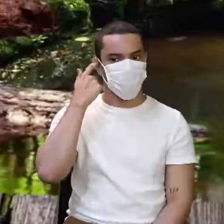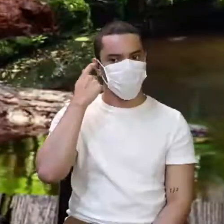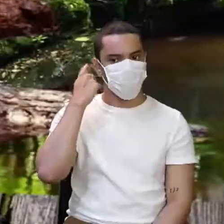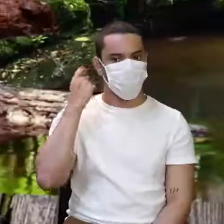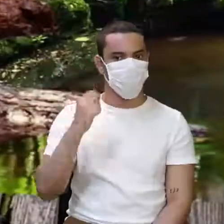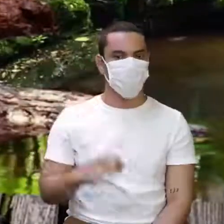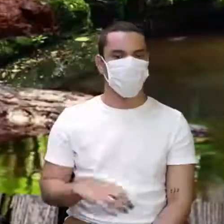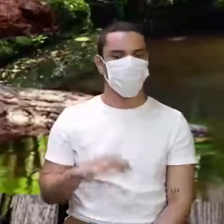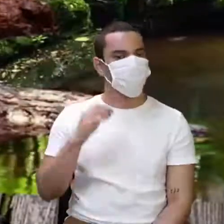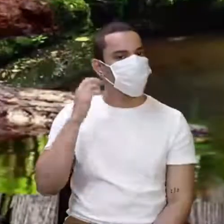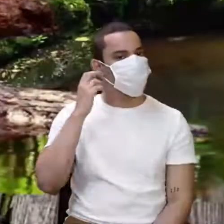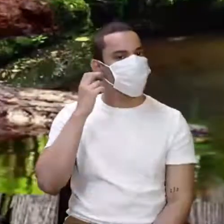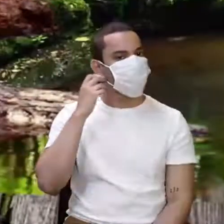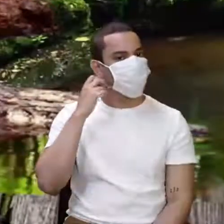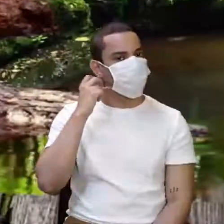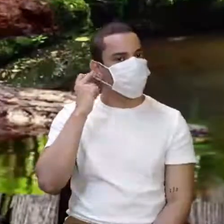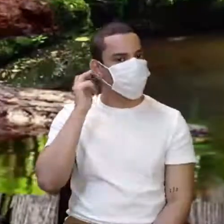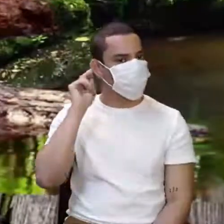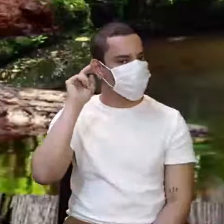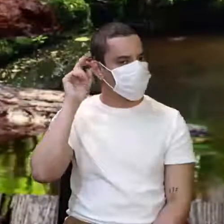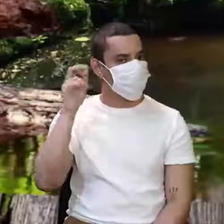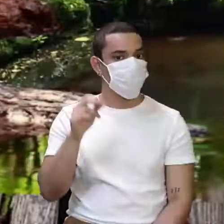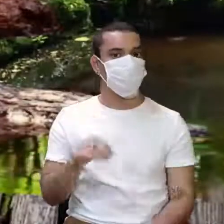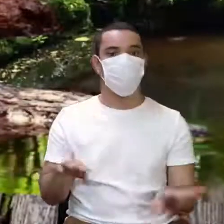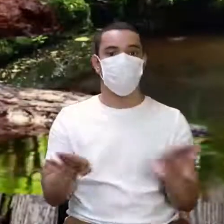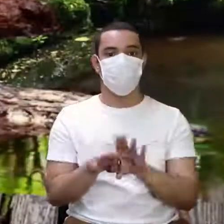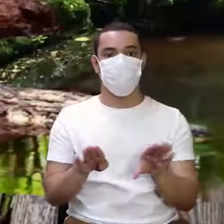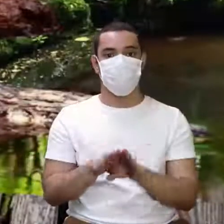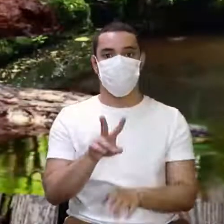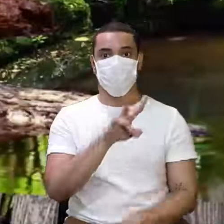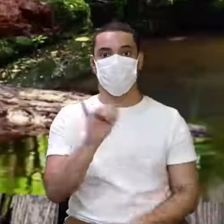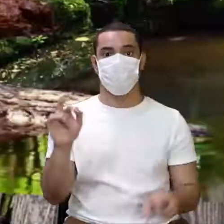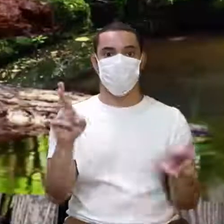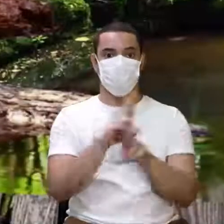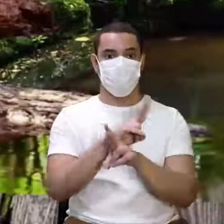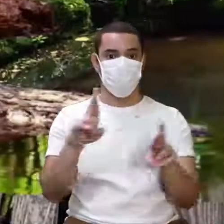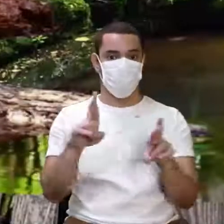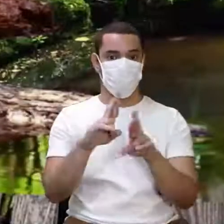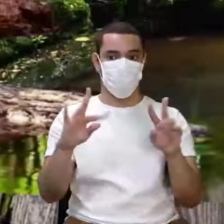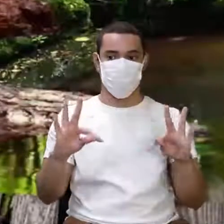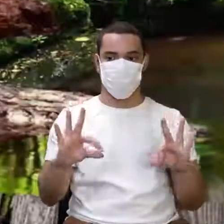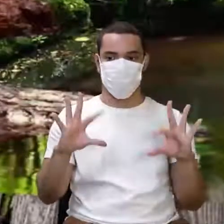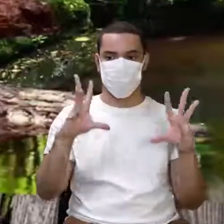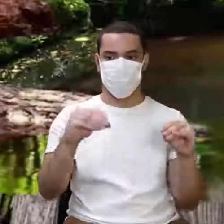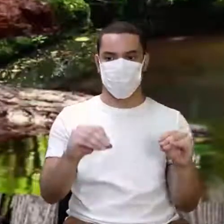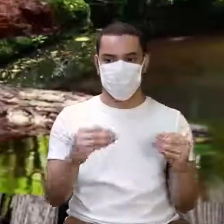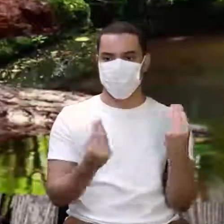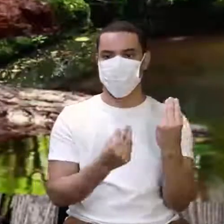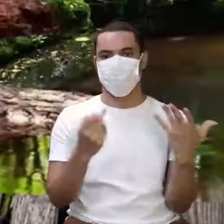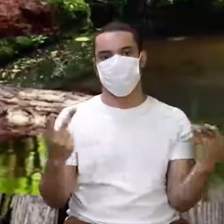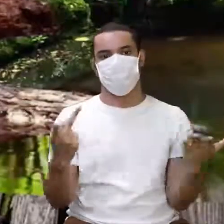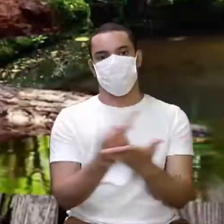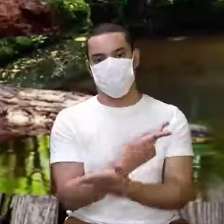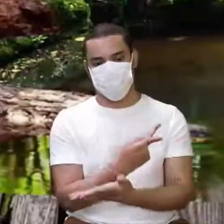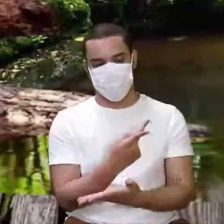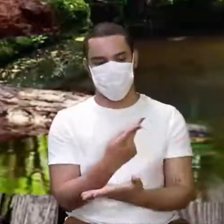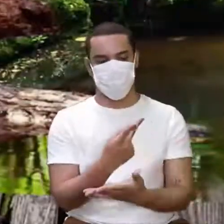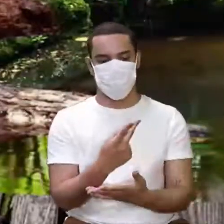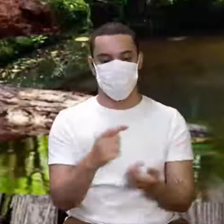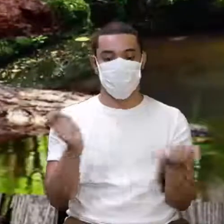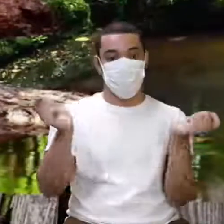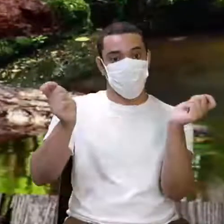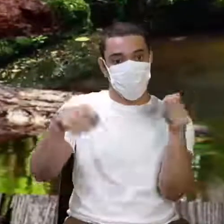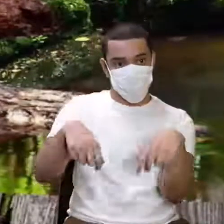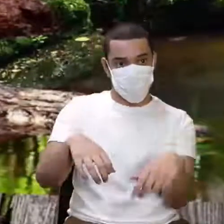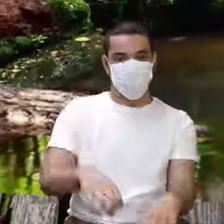coração. E a gente vai relacionar isso tudo aí aos eventos, então, para serem abordados. Aí como a